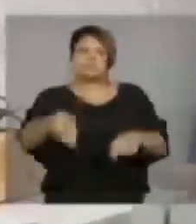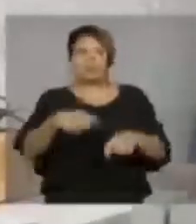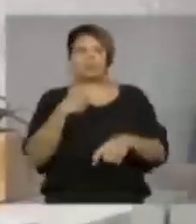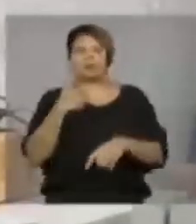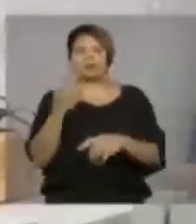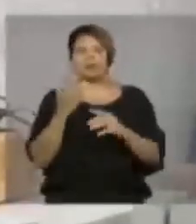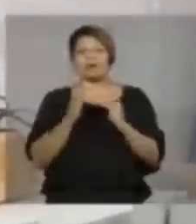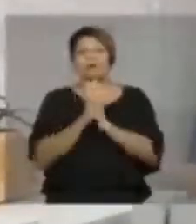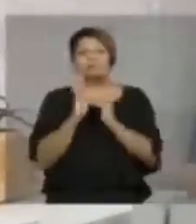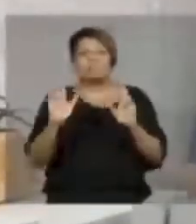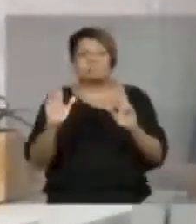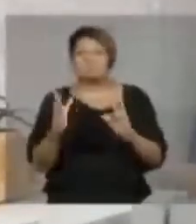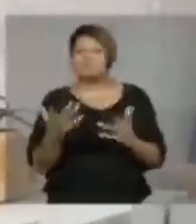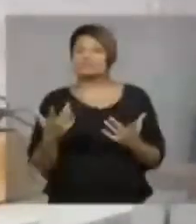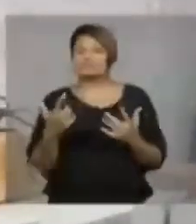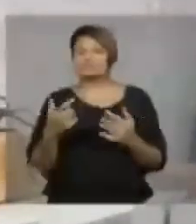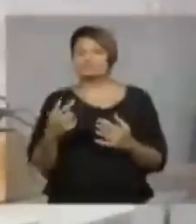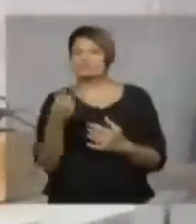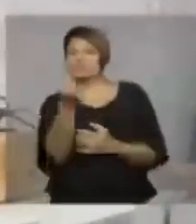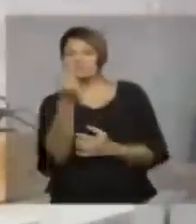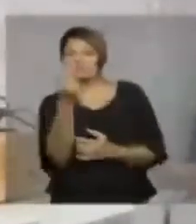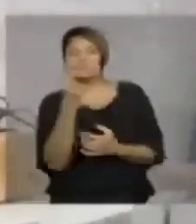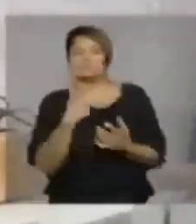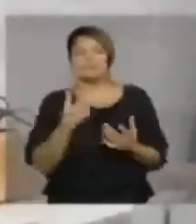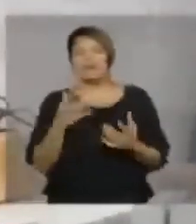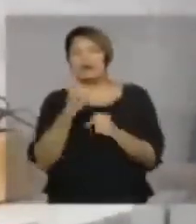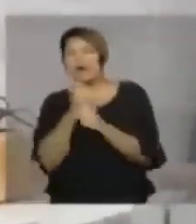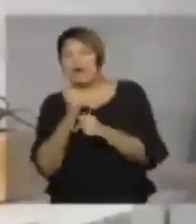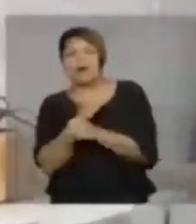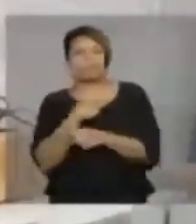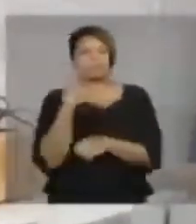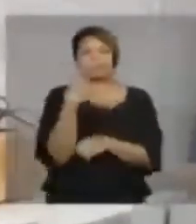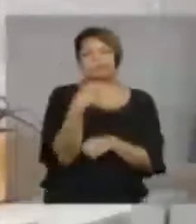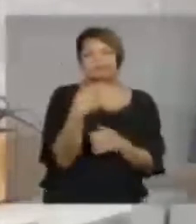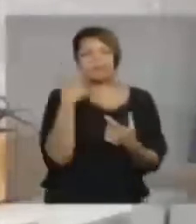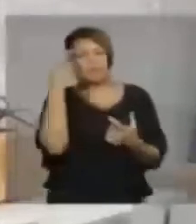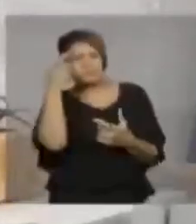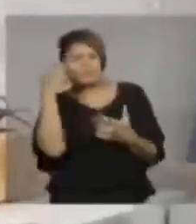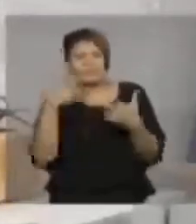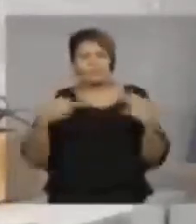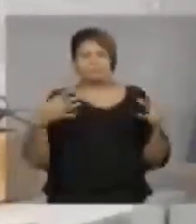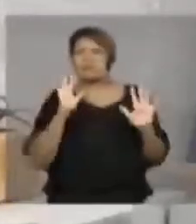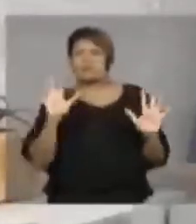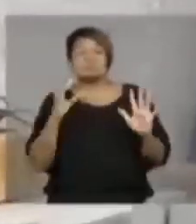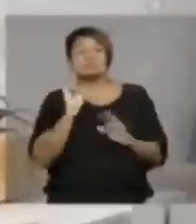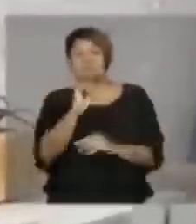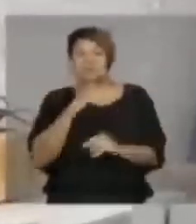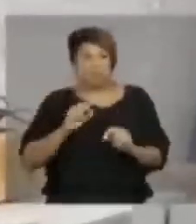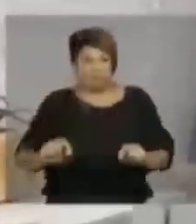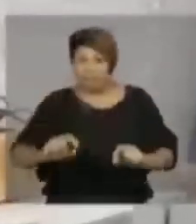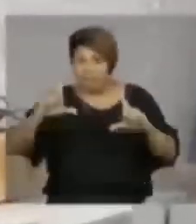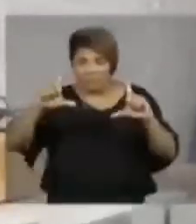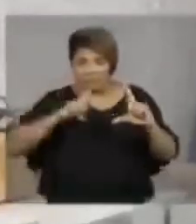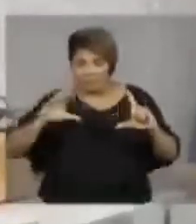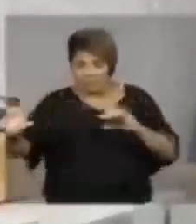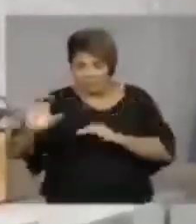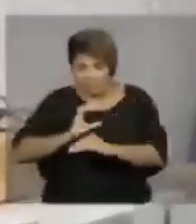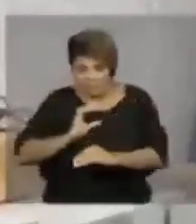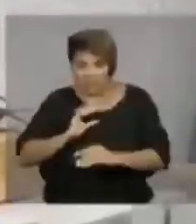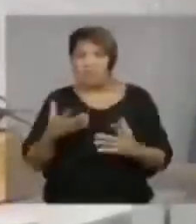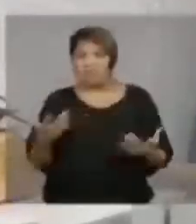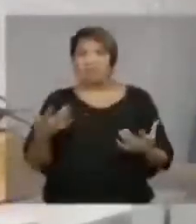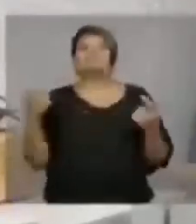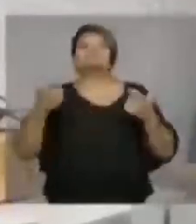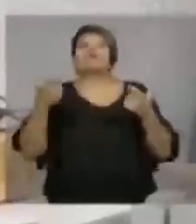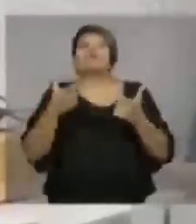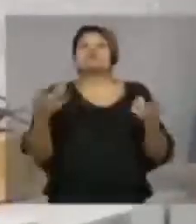de concluir que os cálculos foram pessimistas, enfim. Se não tiver como prever o aumento da receita, tem que imaginar de